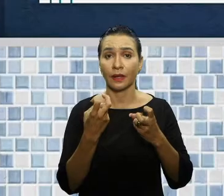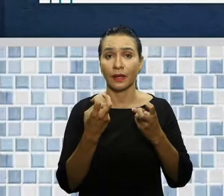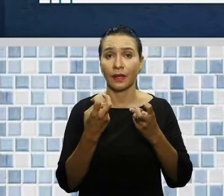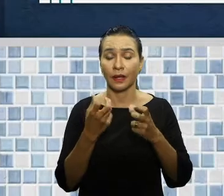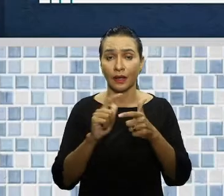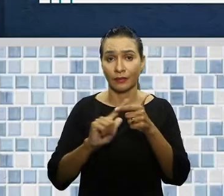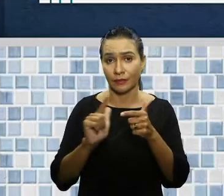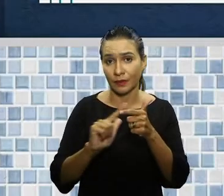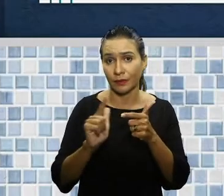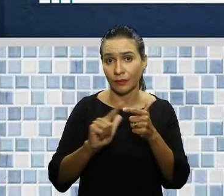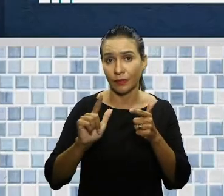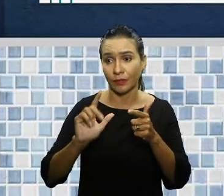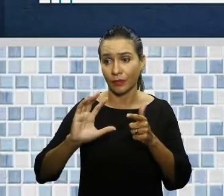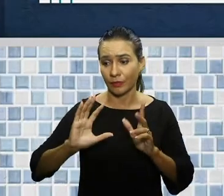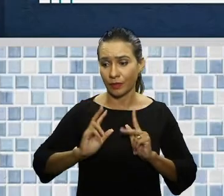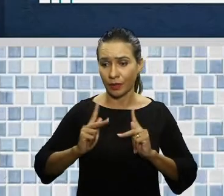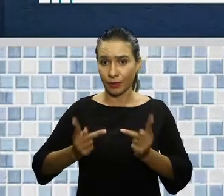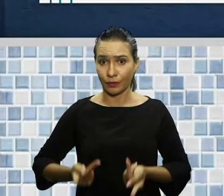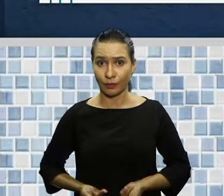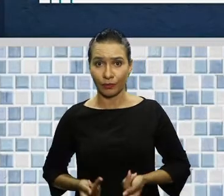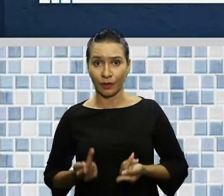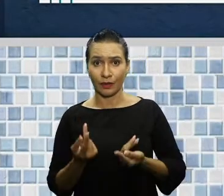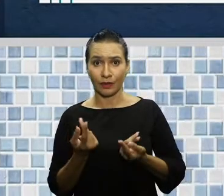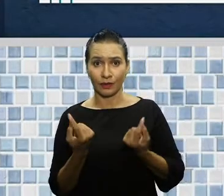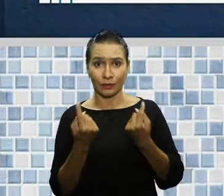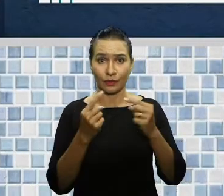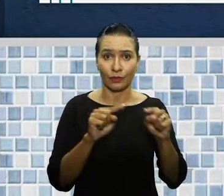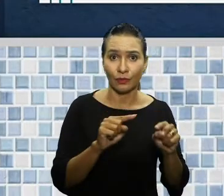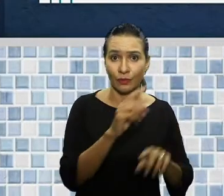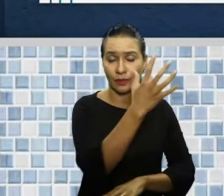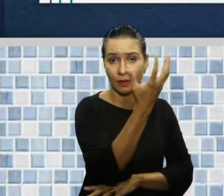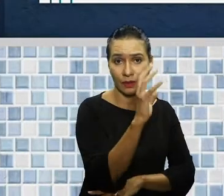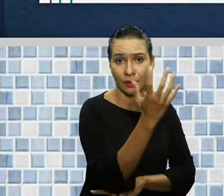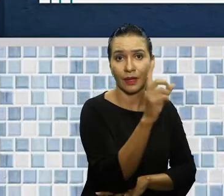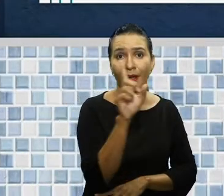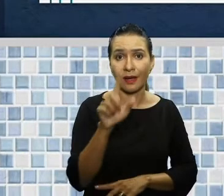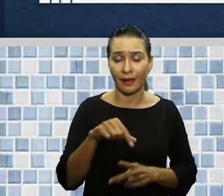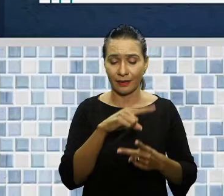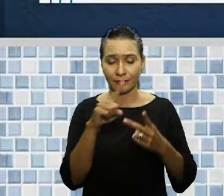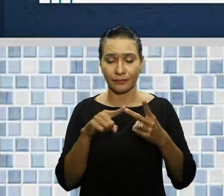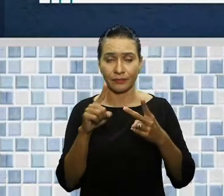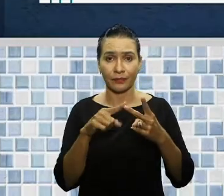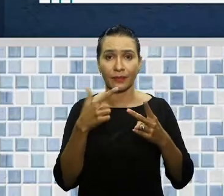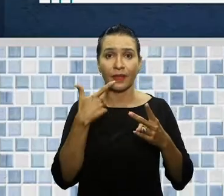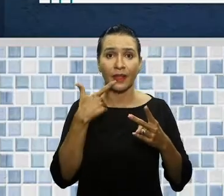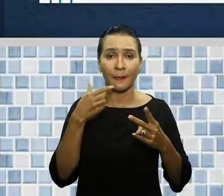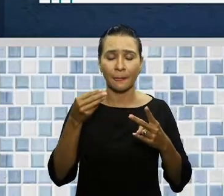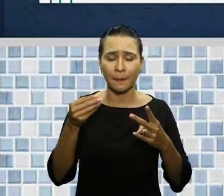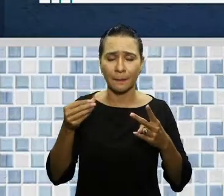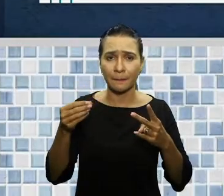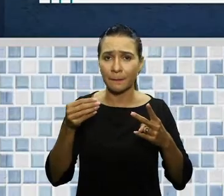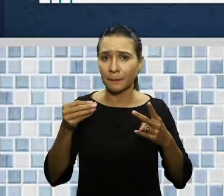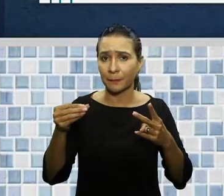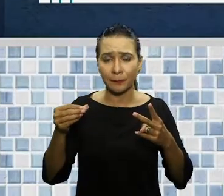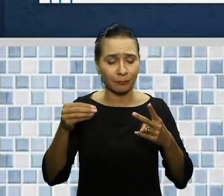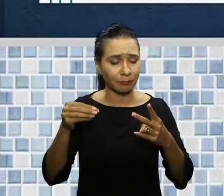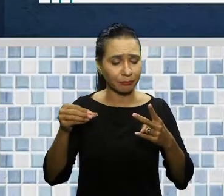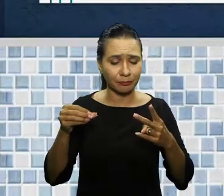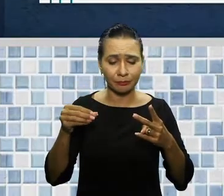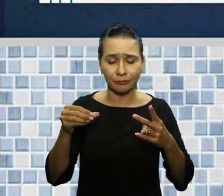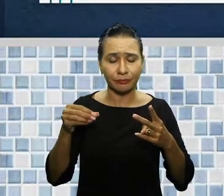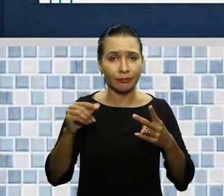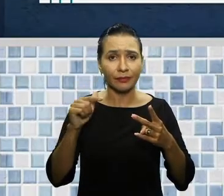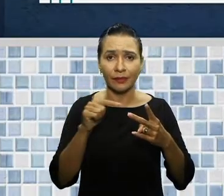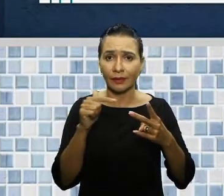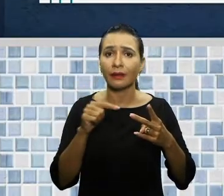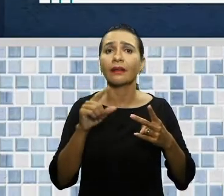dano que o homem vem causando no solo é a salinização. E a salinização, ela está muito ligada